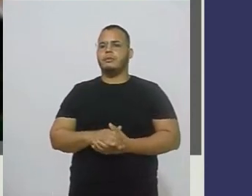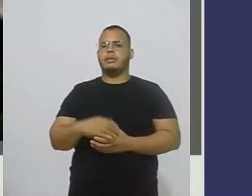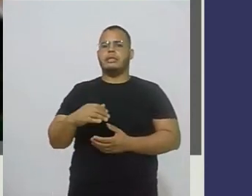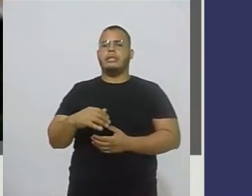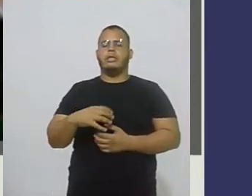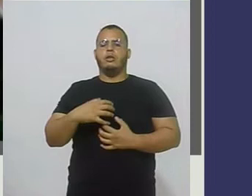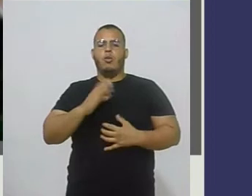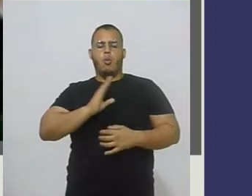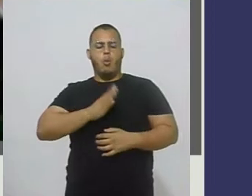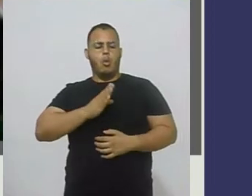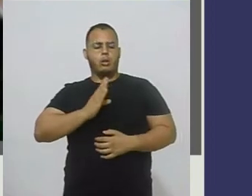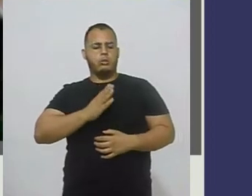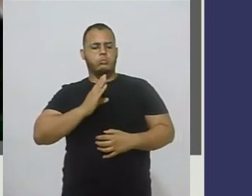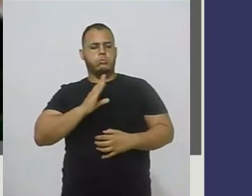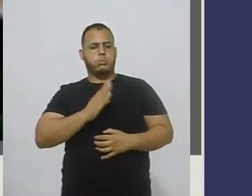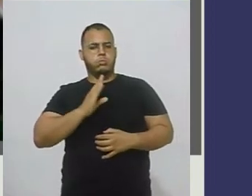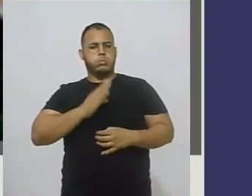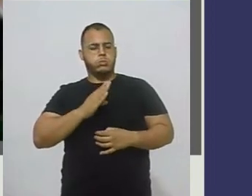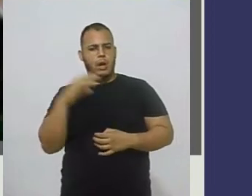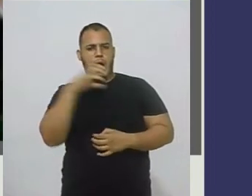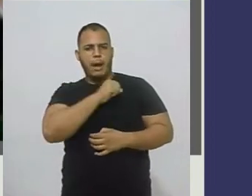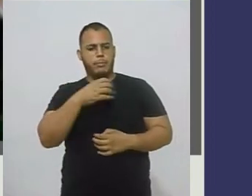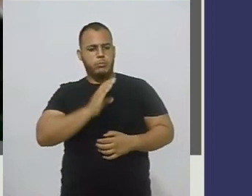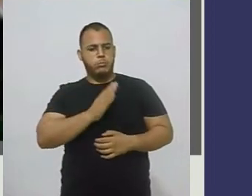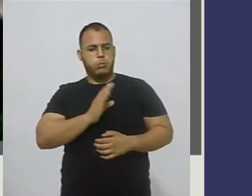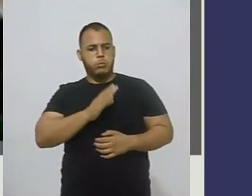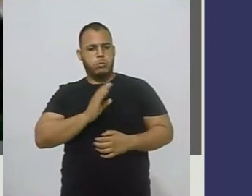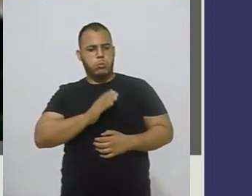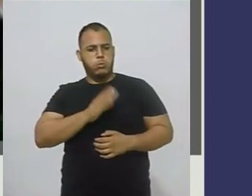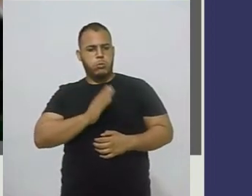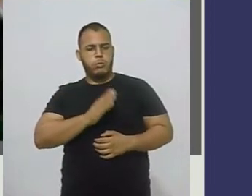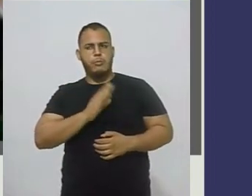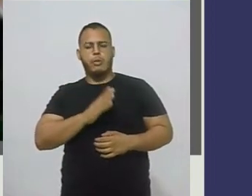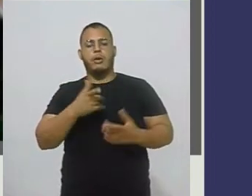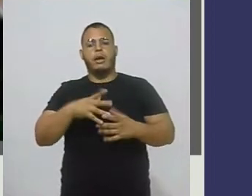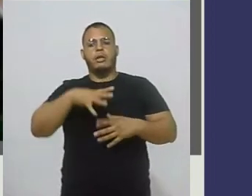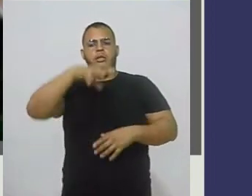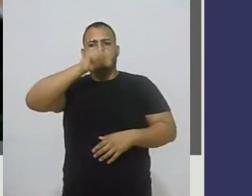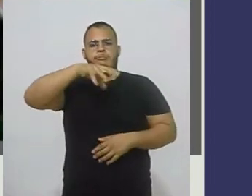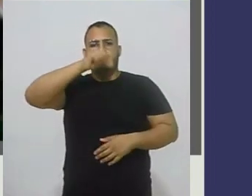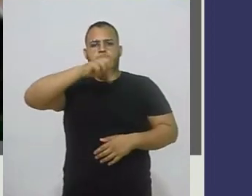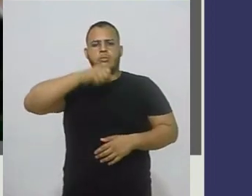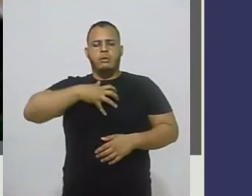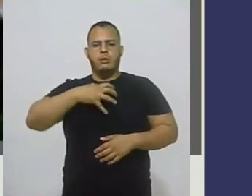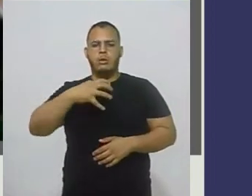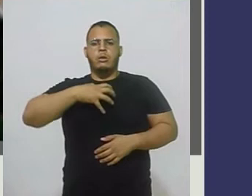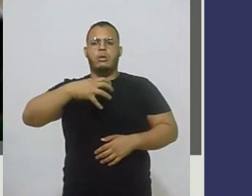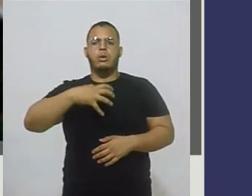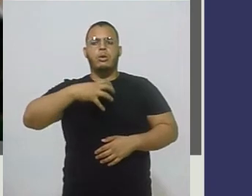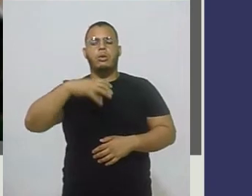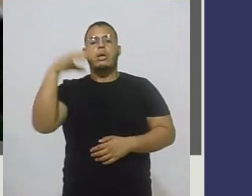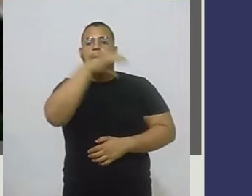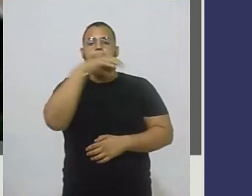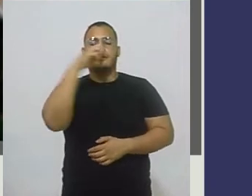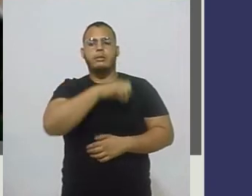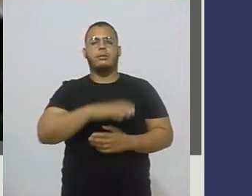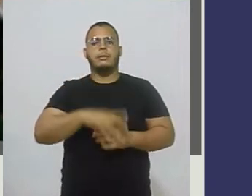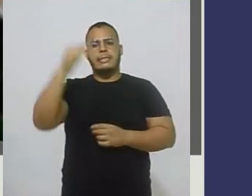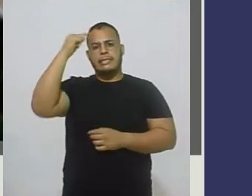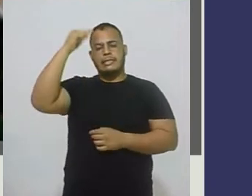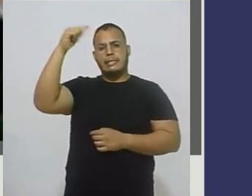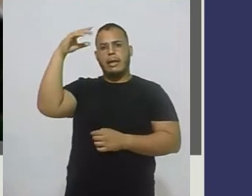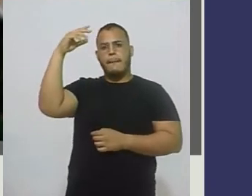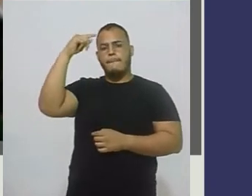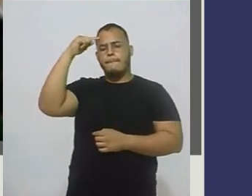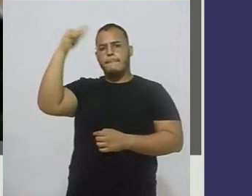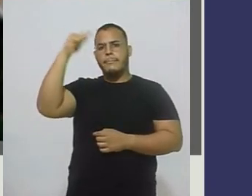batimentos cardíacos vai acontecer numa situação como essa, a respiração também vai ficar acelerada, além de pensamentos ficar muito rápido